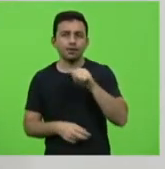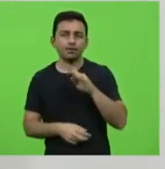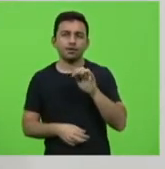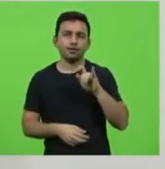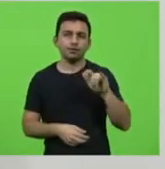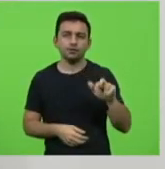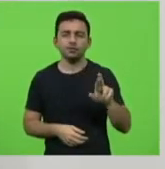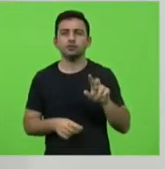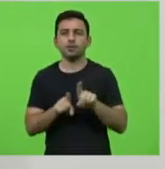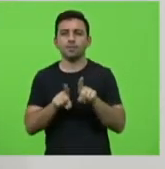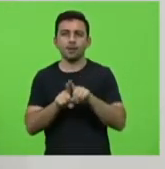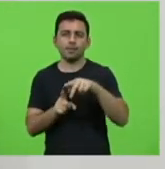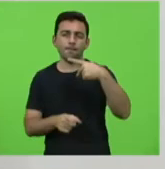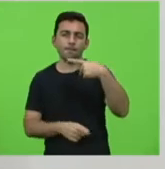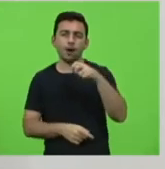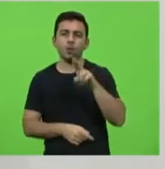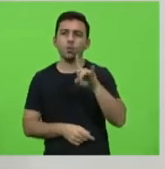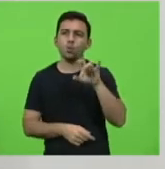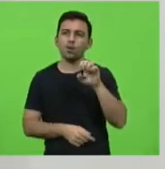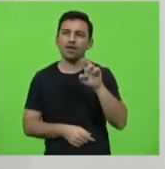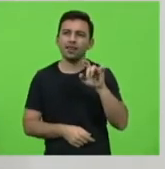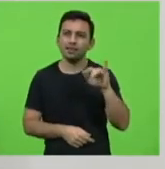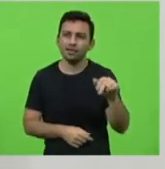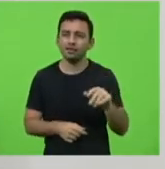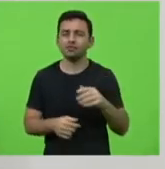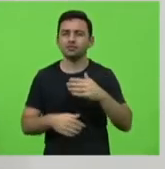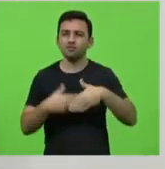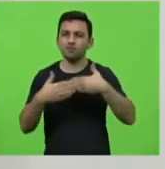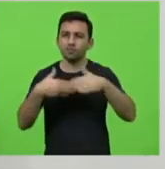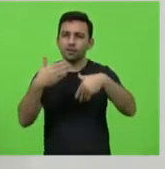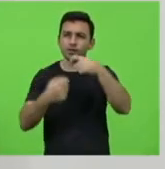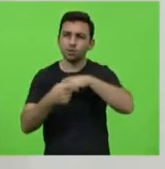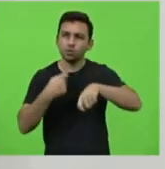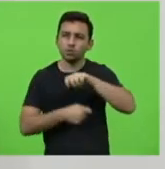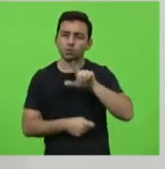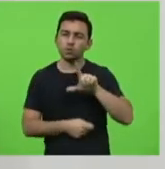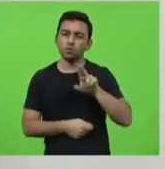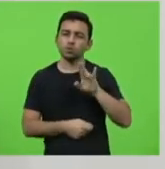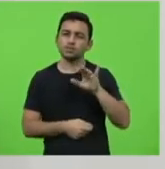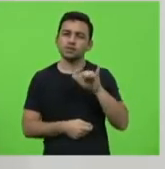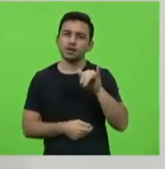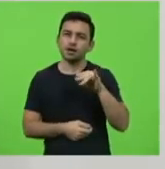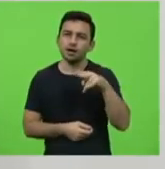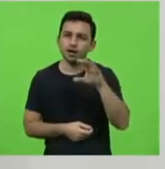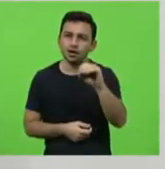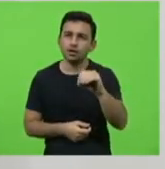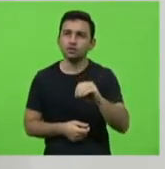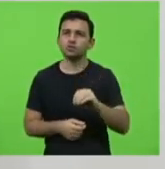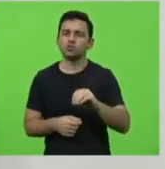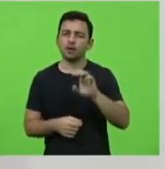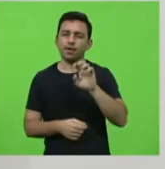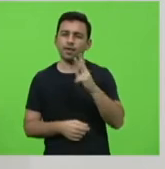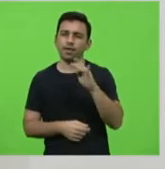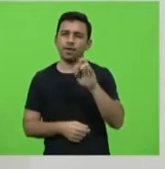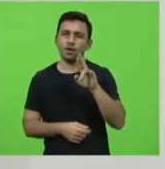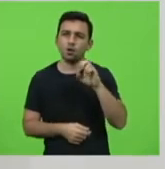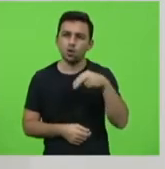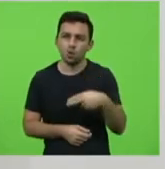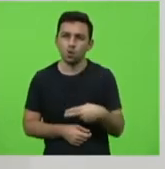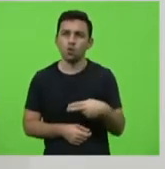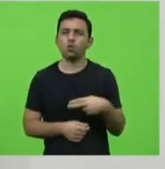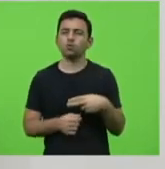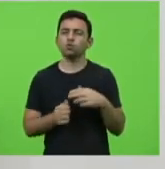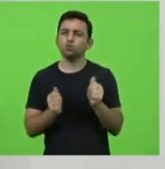Fazenda, Paulo Eli, o secretário do Desenvolvimento Econômico, Luciano Buligon, o secretário da Casa Civil, Heron Giordani, né, com